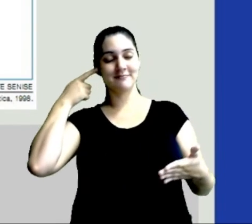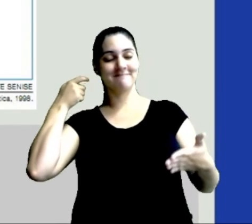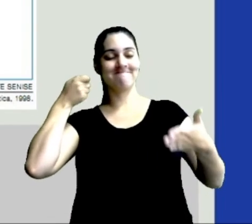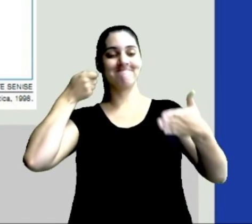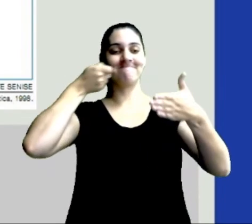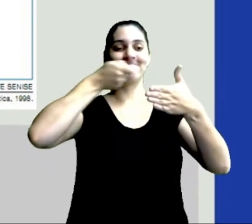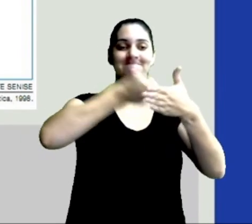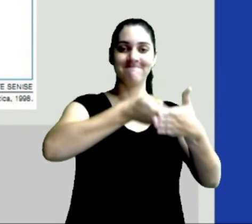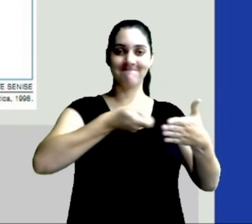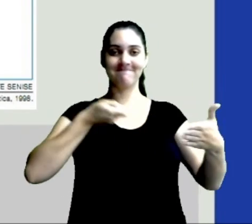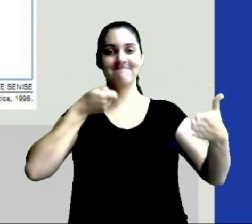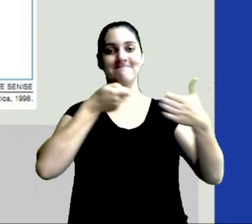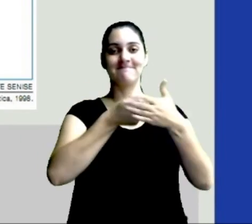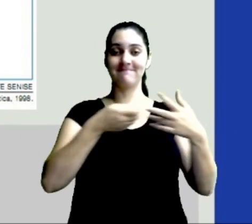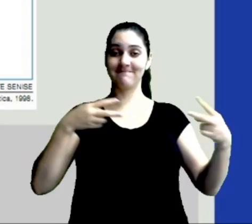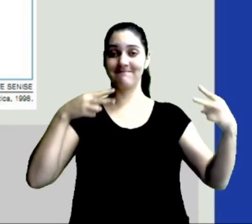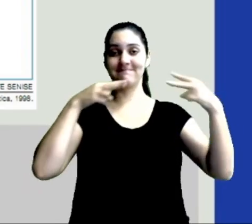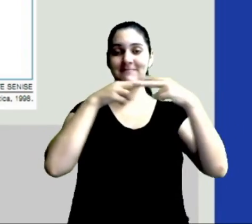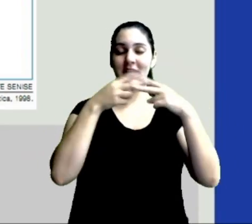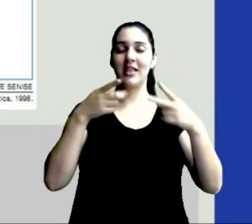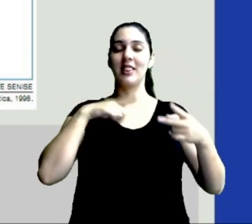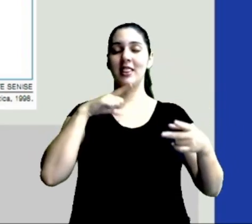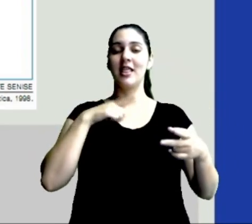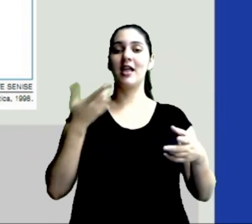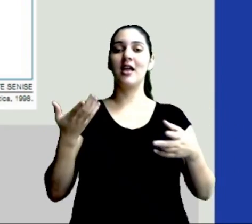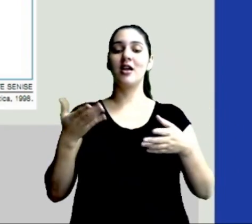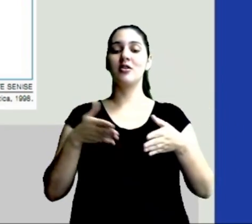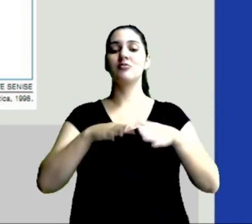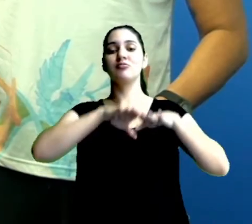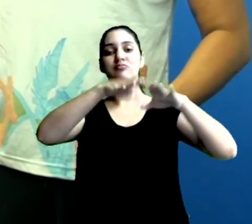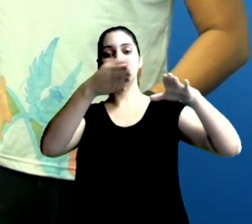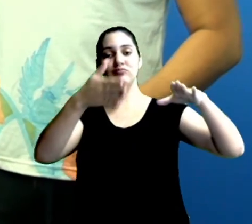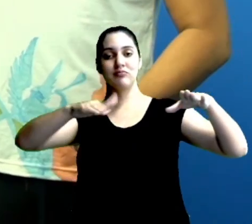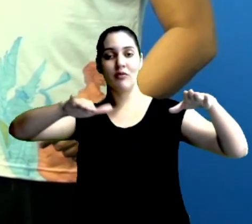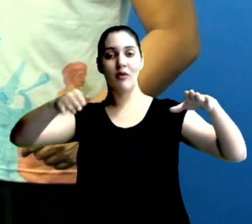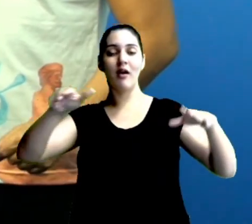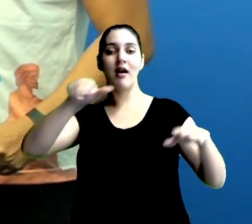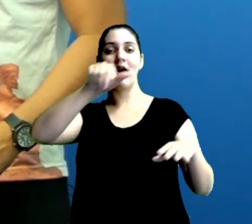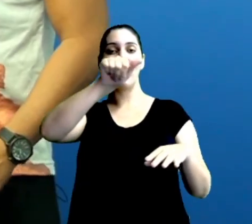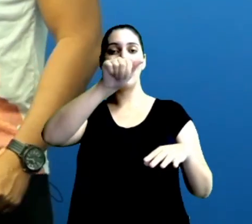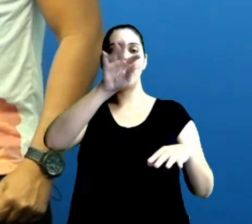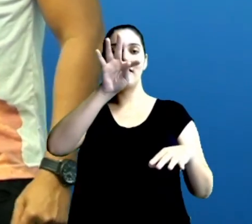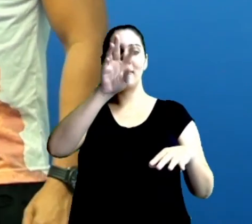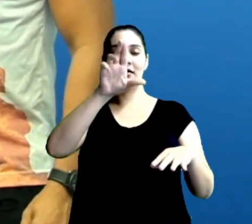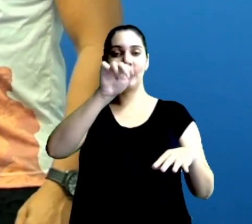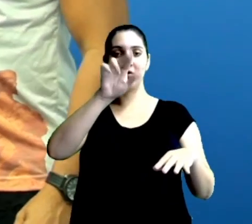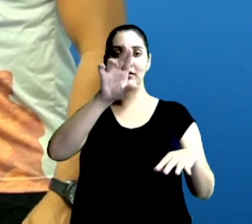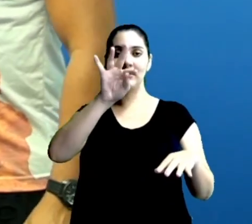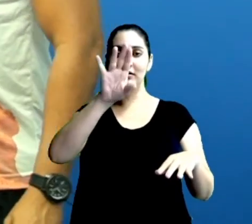enfrentar o Oceano Atlântico. Se você observar aqui no mapa,